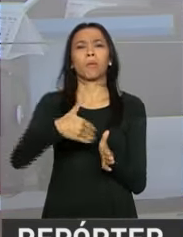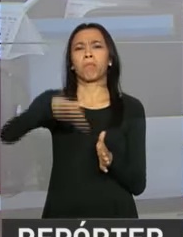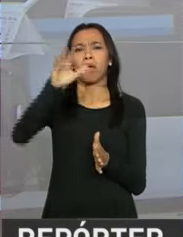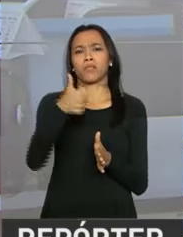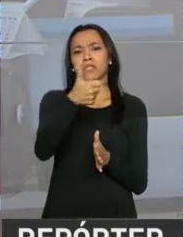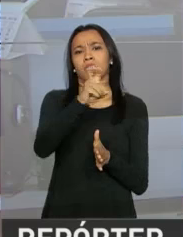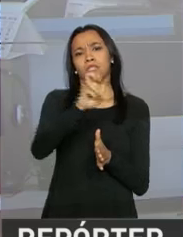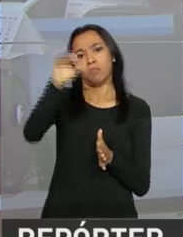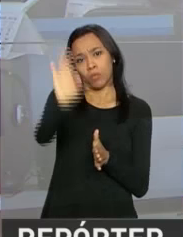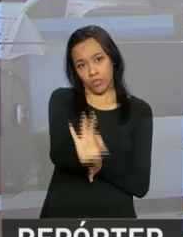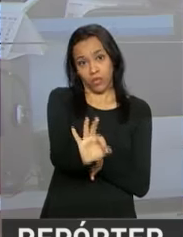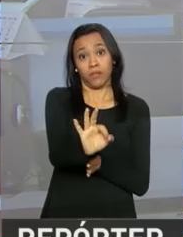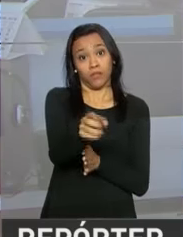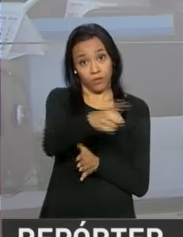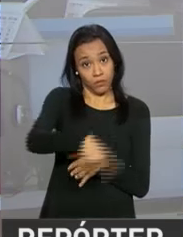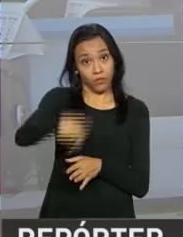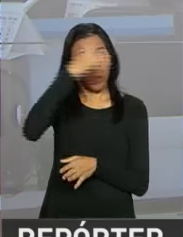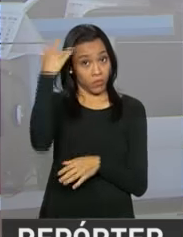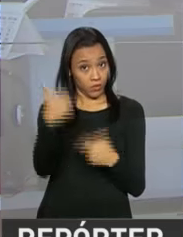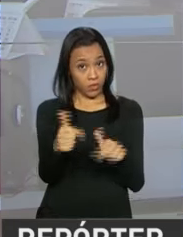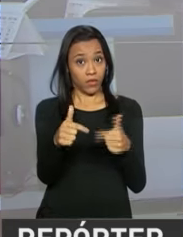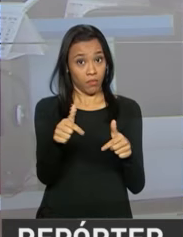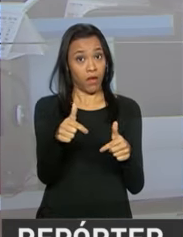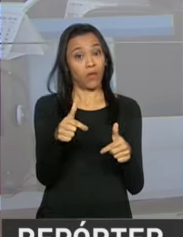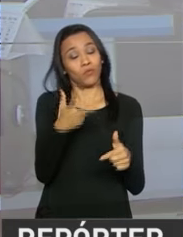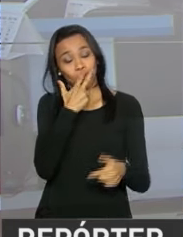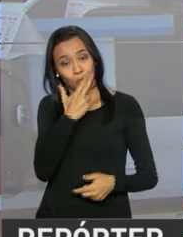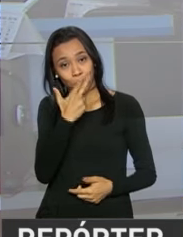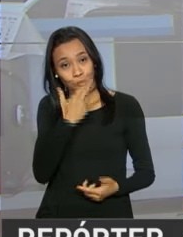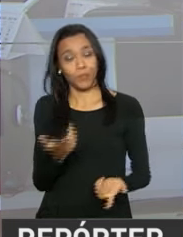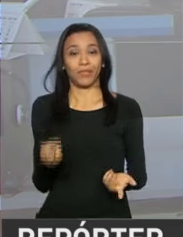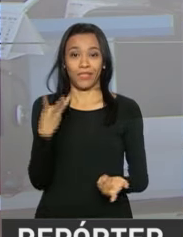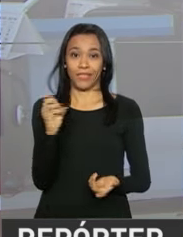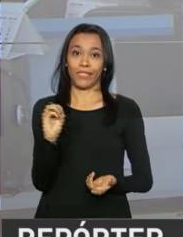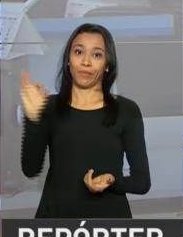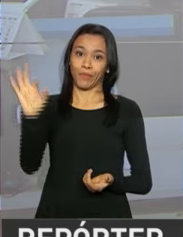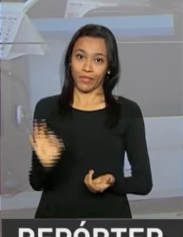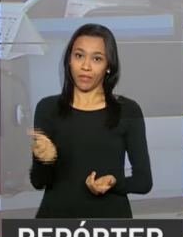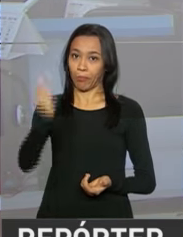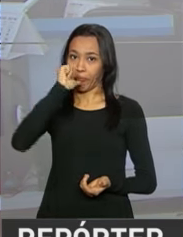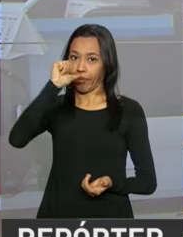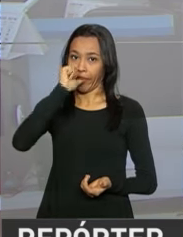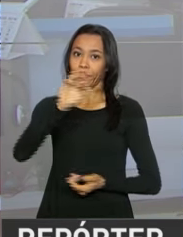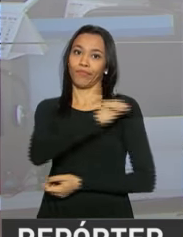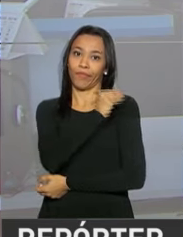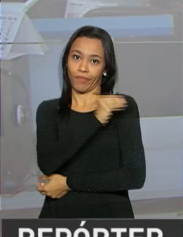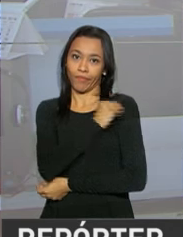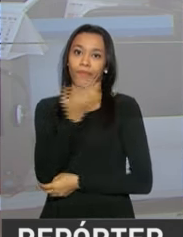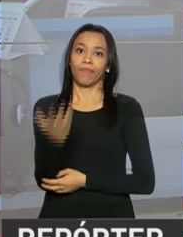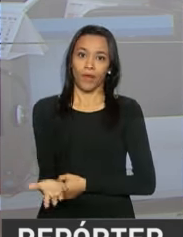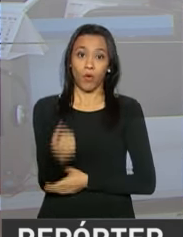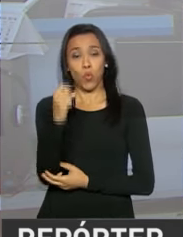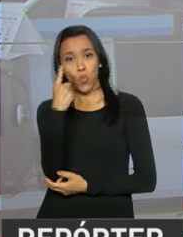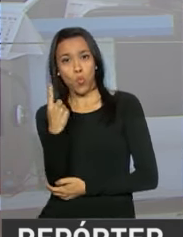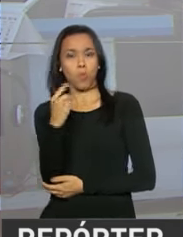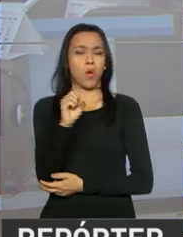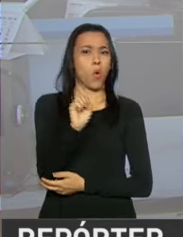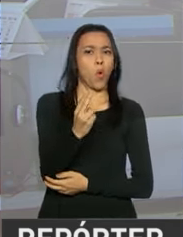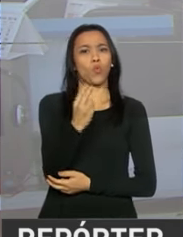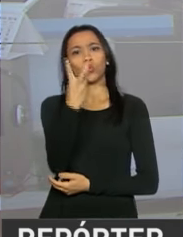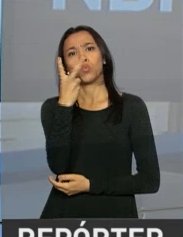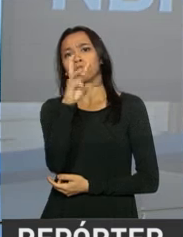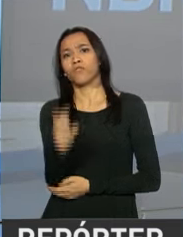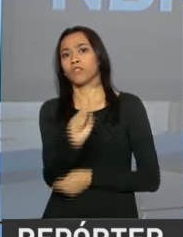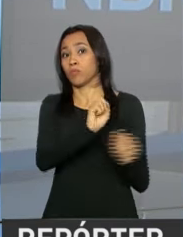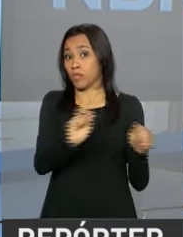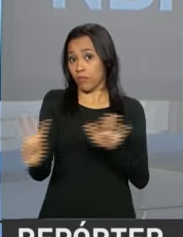mais de 15% dos empregados formais fumam e 30% consomem bebida alcoólica uma ou mais vezes por